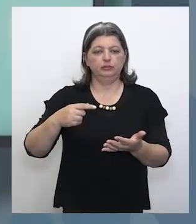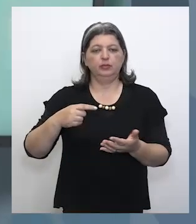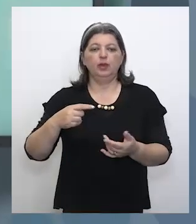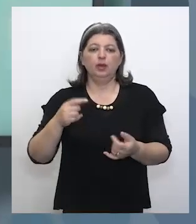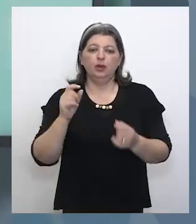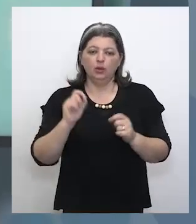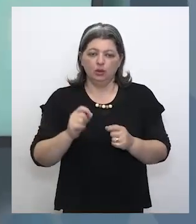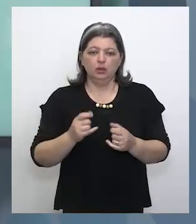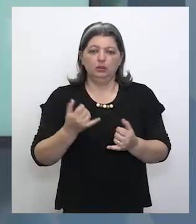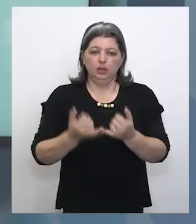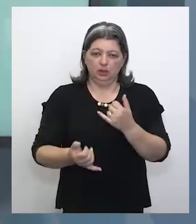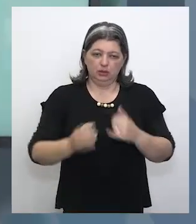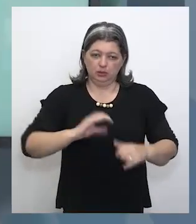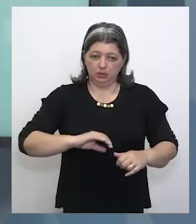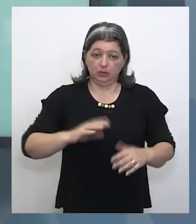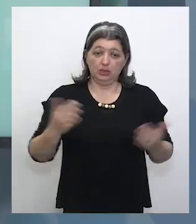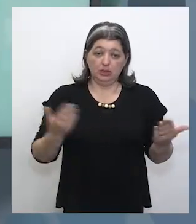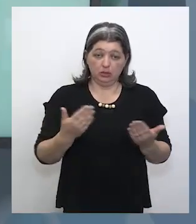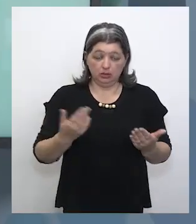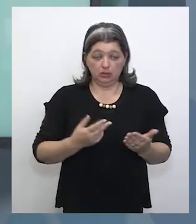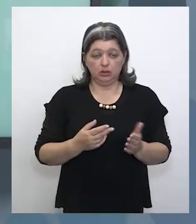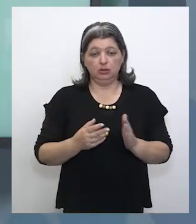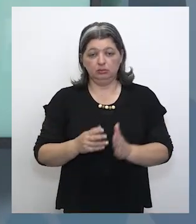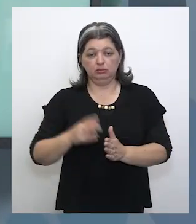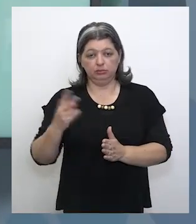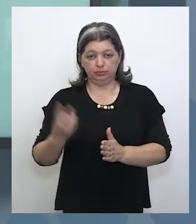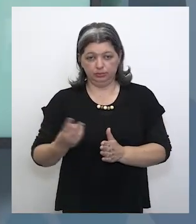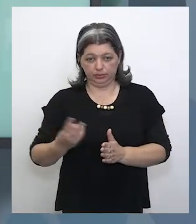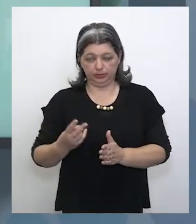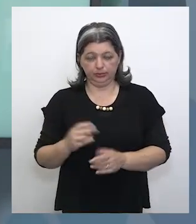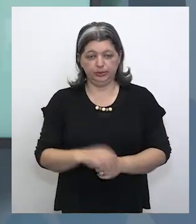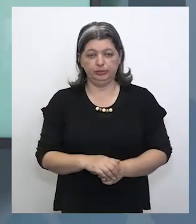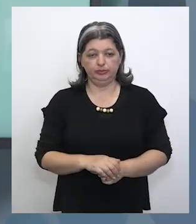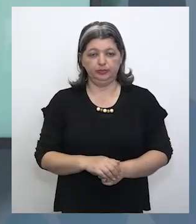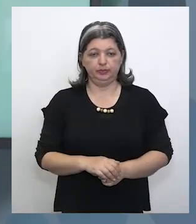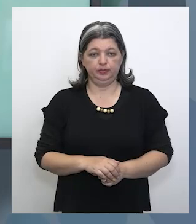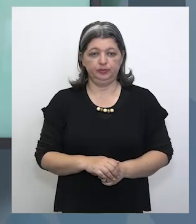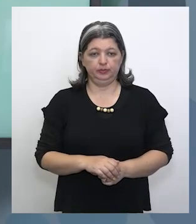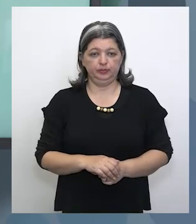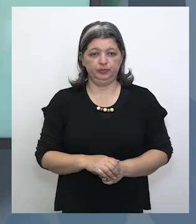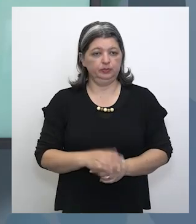traduzimos. Agora a gente vai para a segunda parte do texto. E a tarefa de vocês agora não é